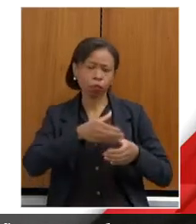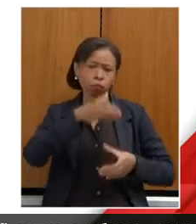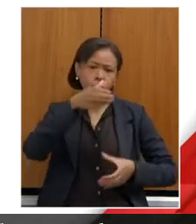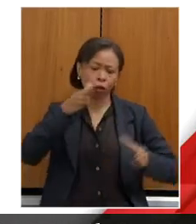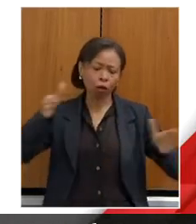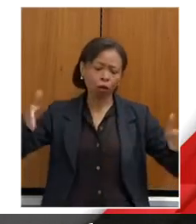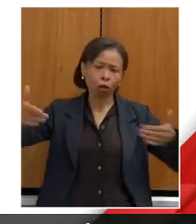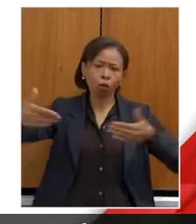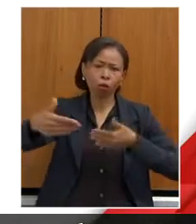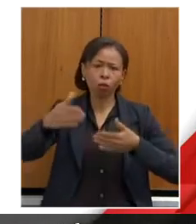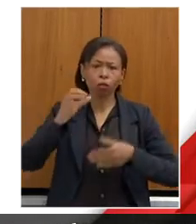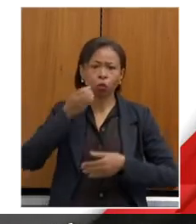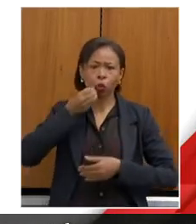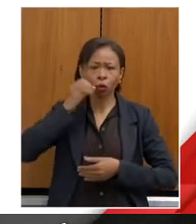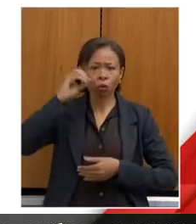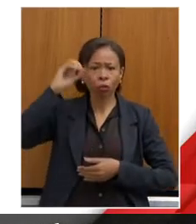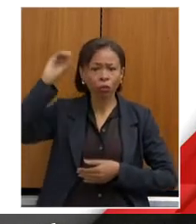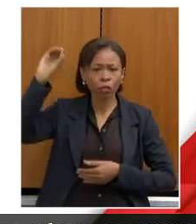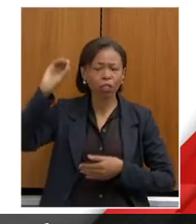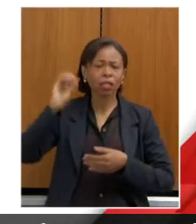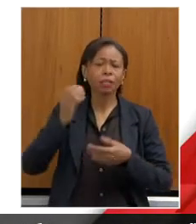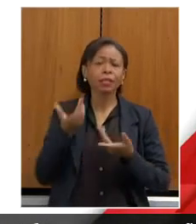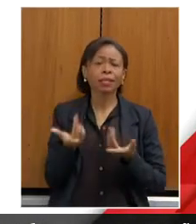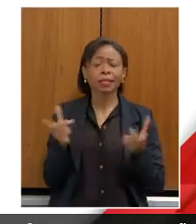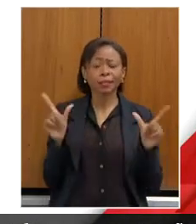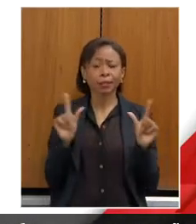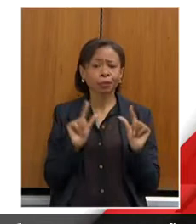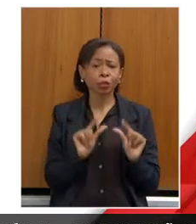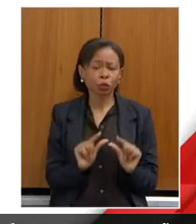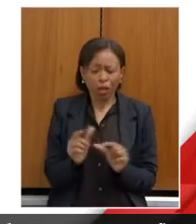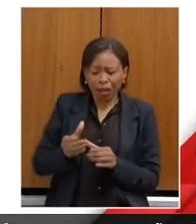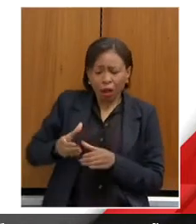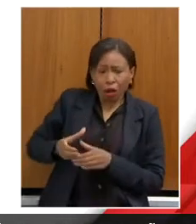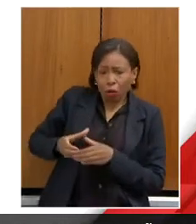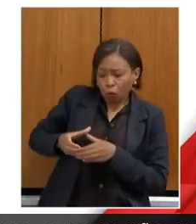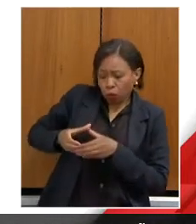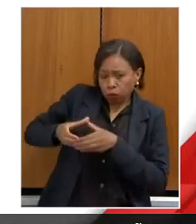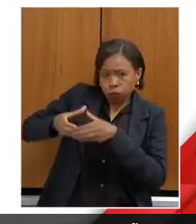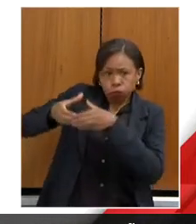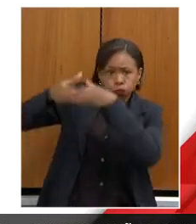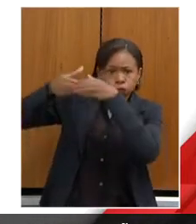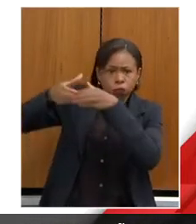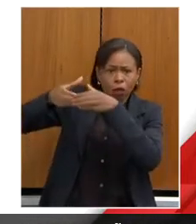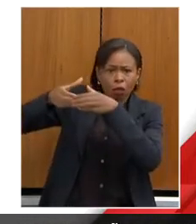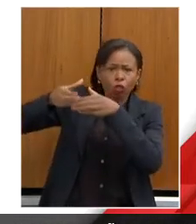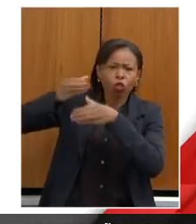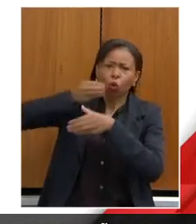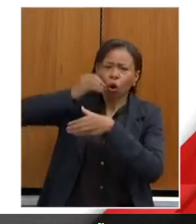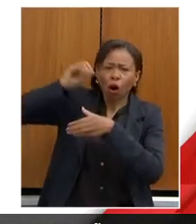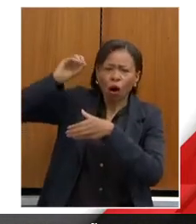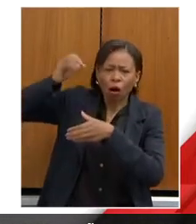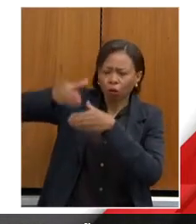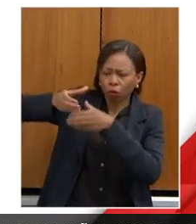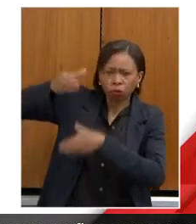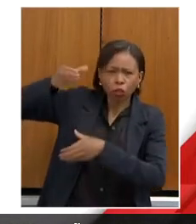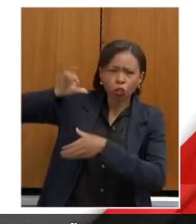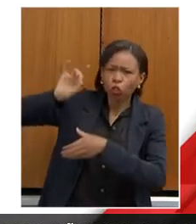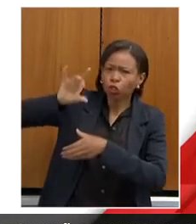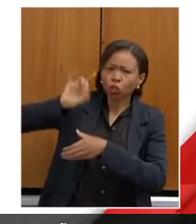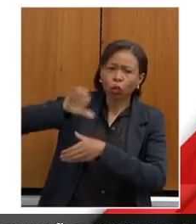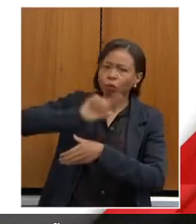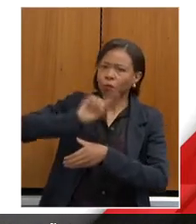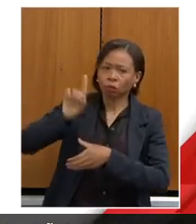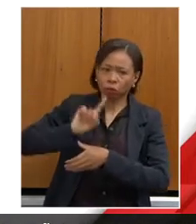oxigênio líquido e diminuir a dependência de cilindros. Além da doação de cilindros. Nós doamos, emergencialmente, cilindros de